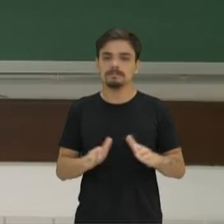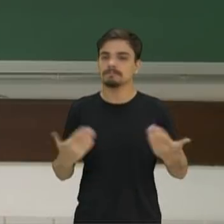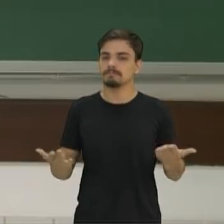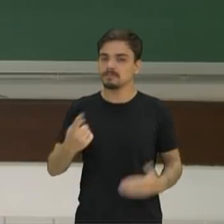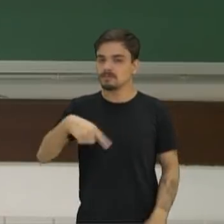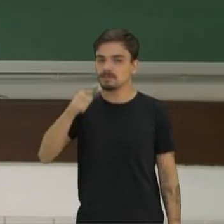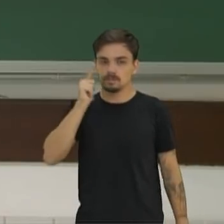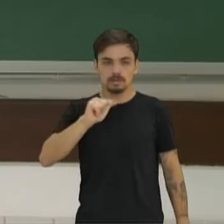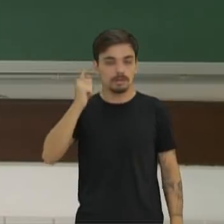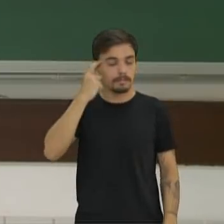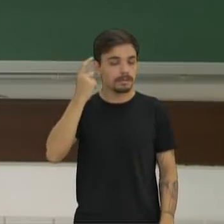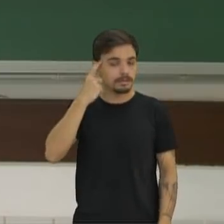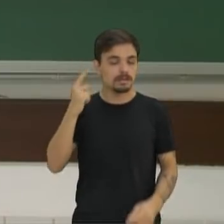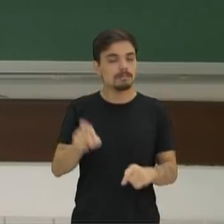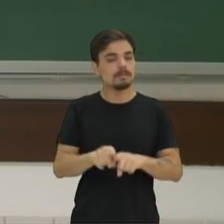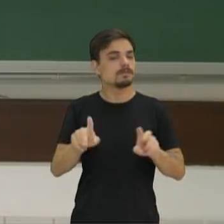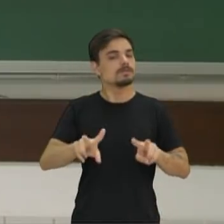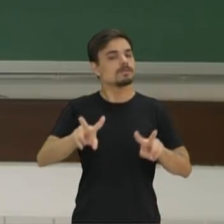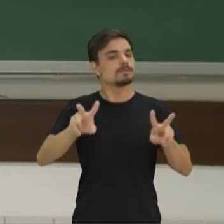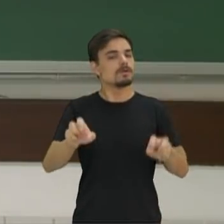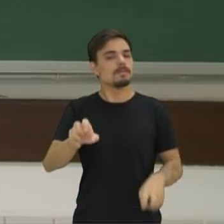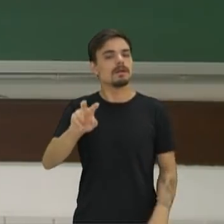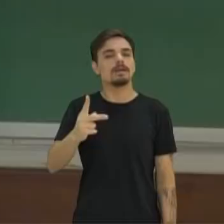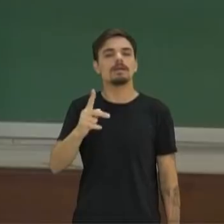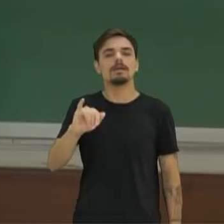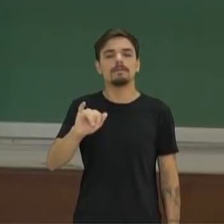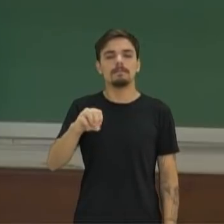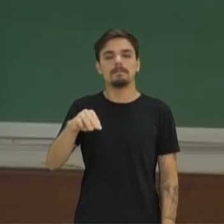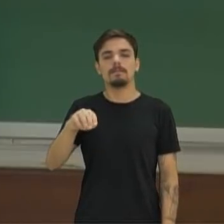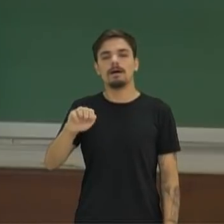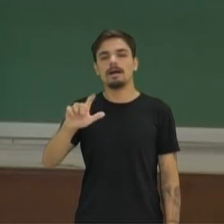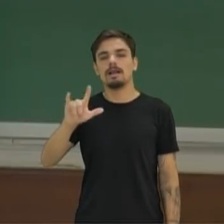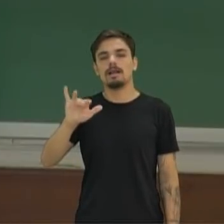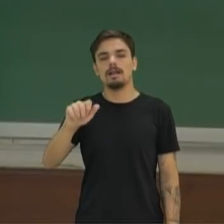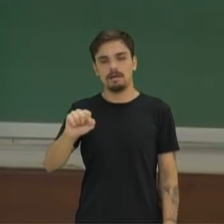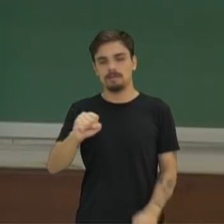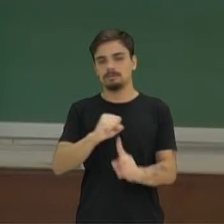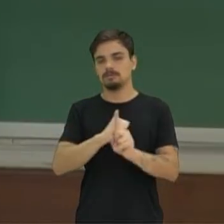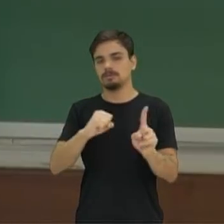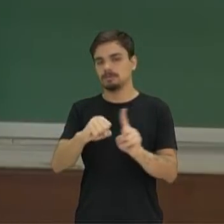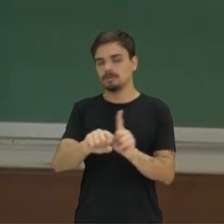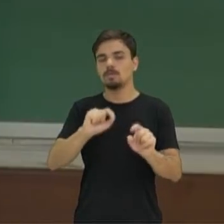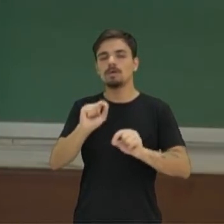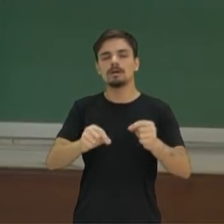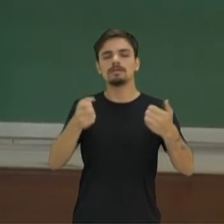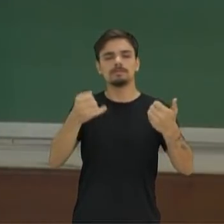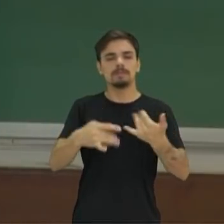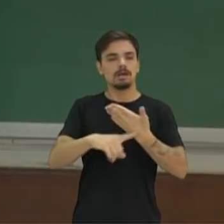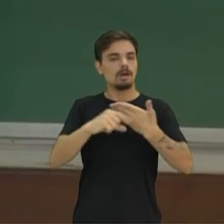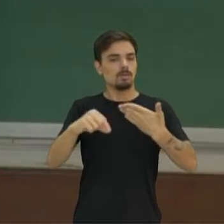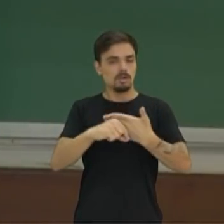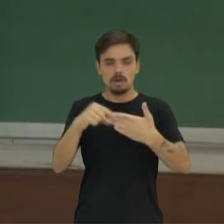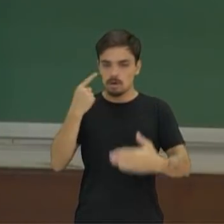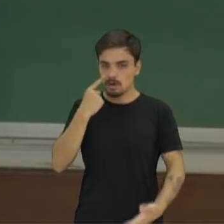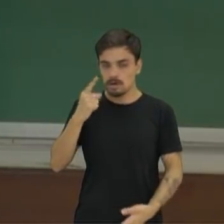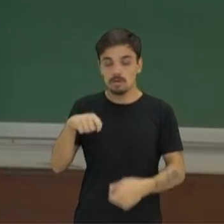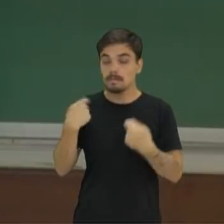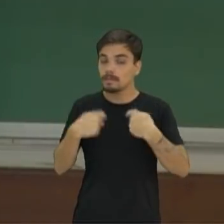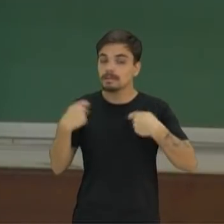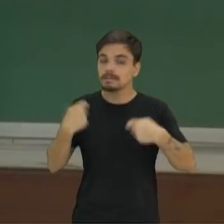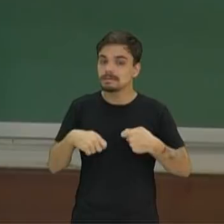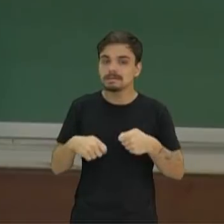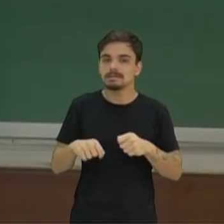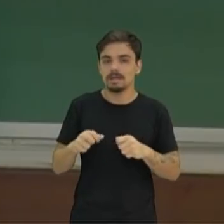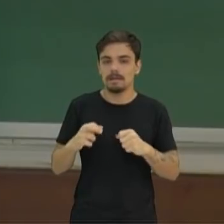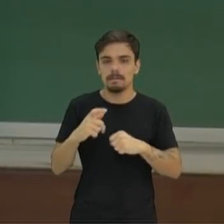Então, conseguiram pensar a respeito desse Himalaia social? Porque a nossa autora ela diz a seguinte coisa: não é preciso escalar